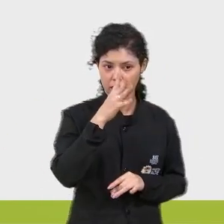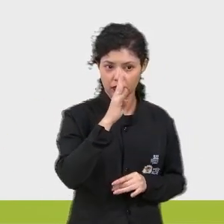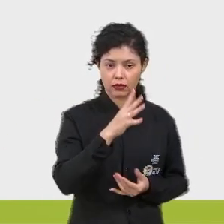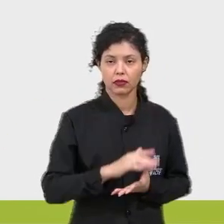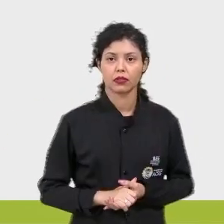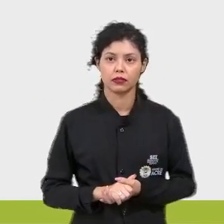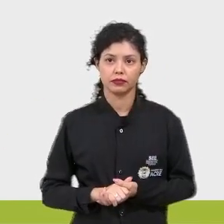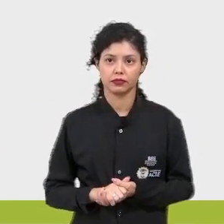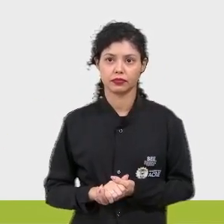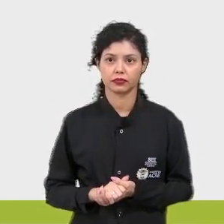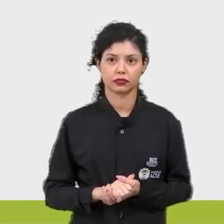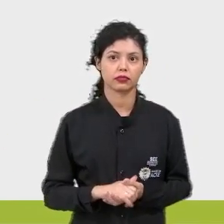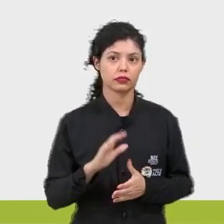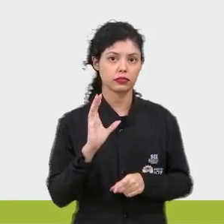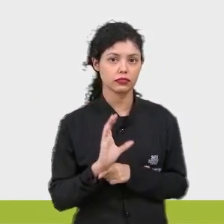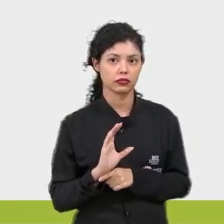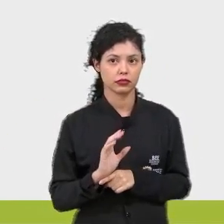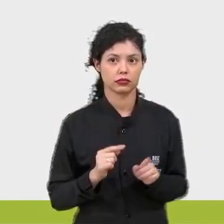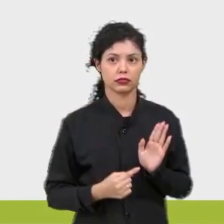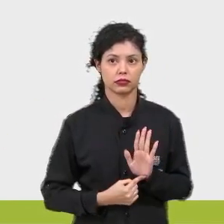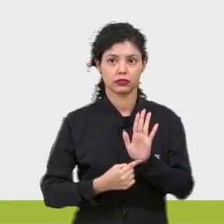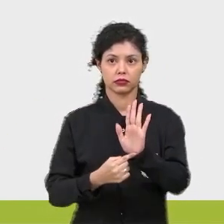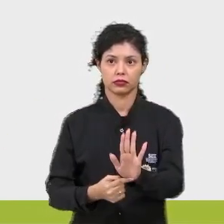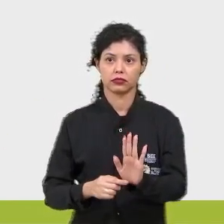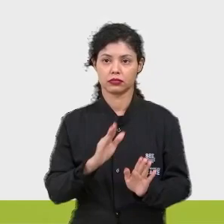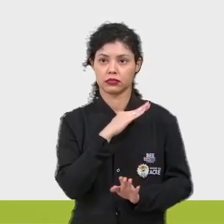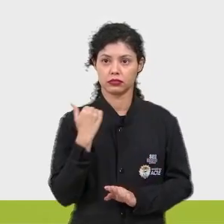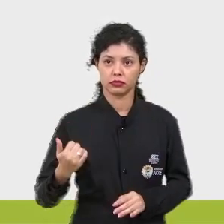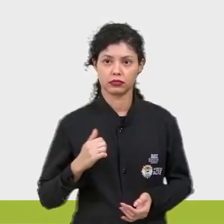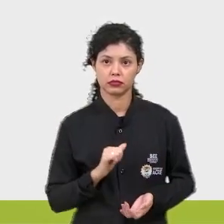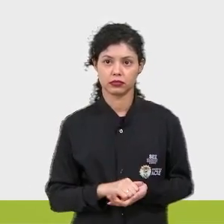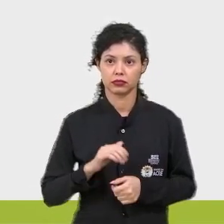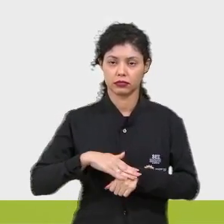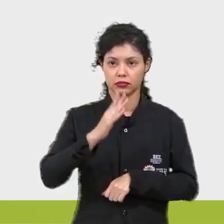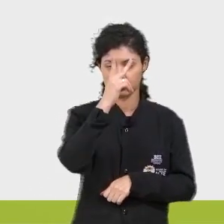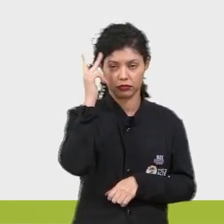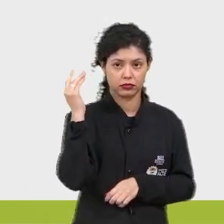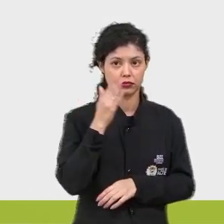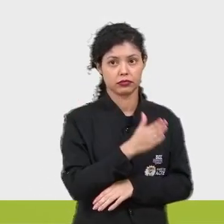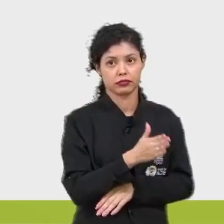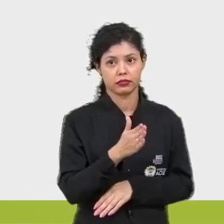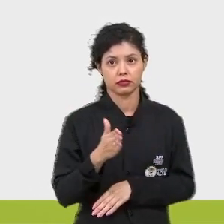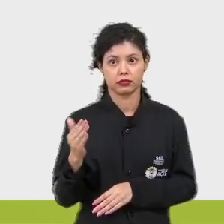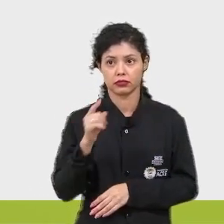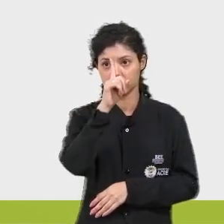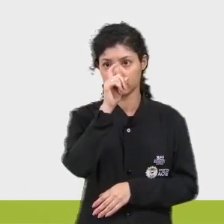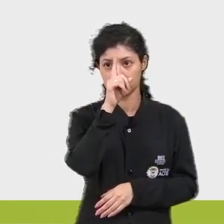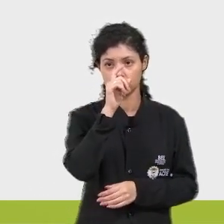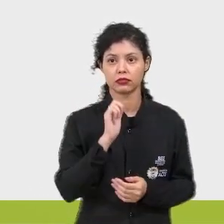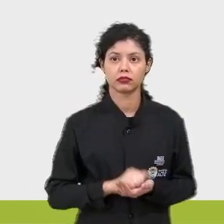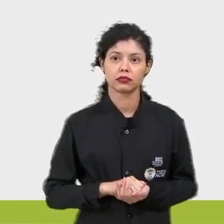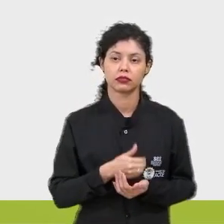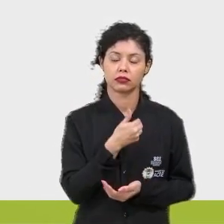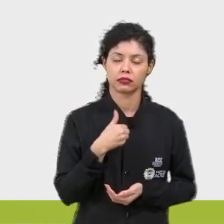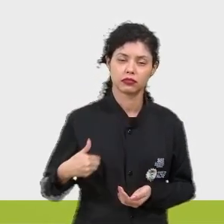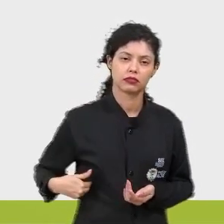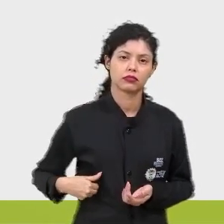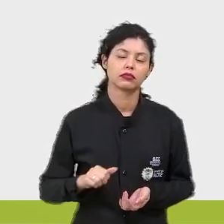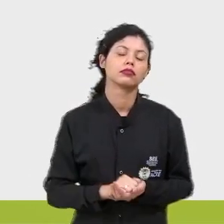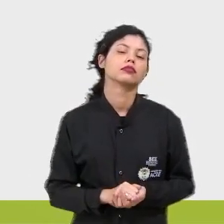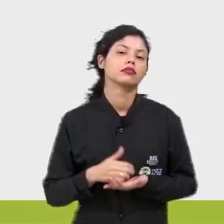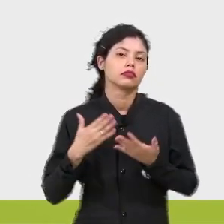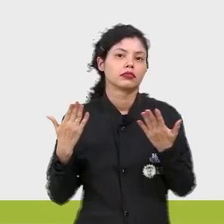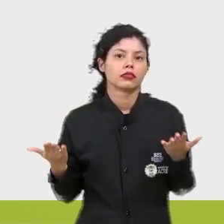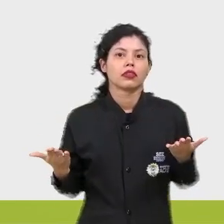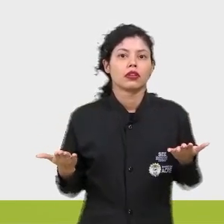crítica. Deixa ela aí de lado. Letra C, revelar que a morte assusta as pessoas que frequentam os hospitais públicos.